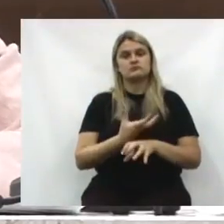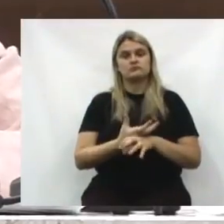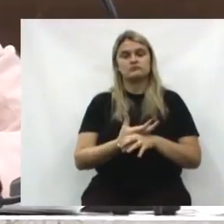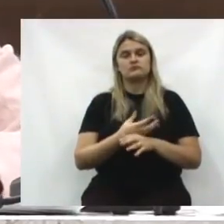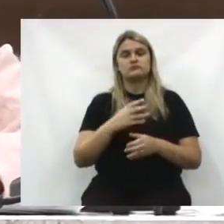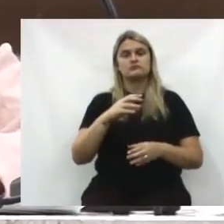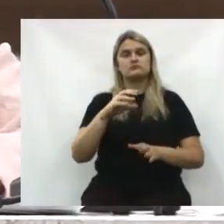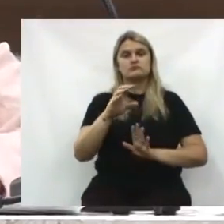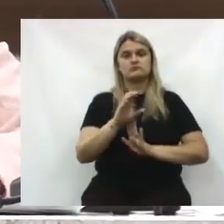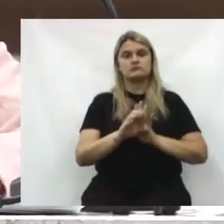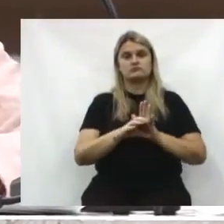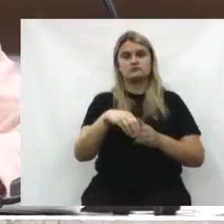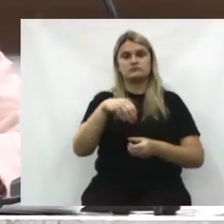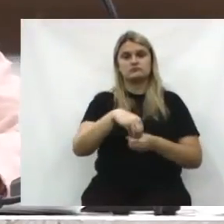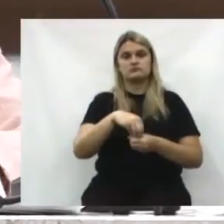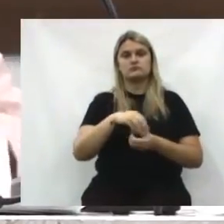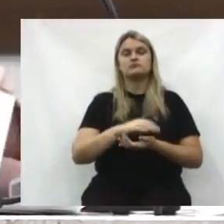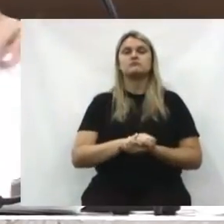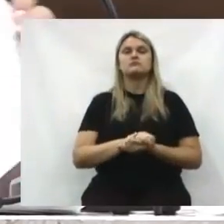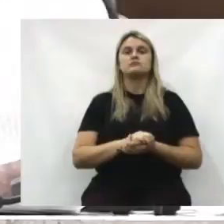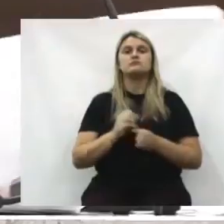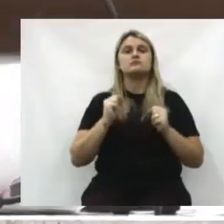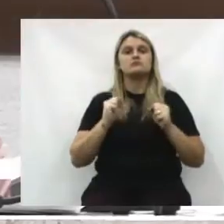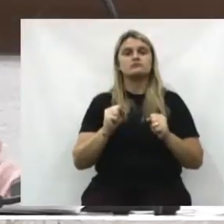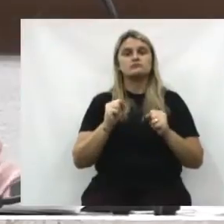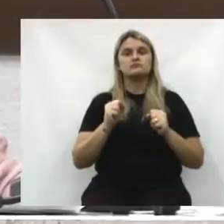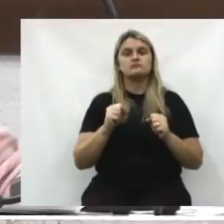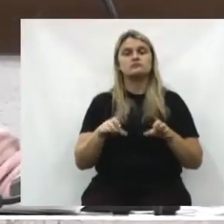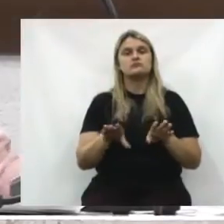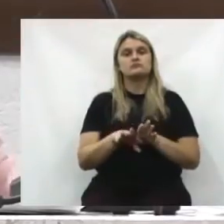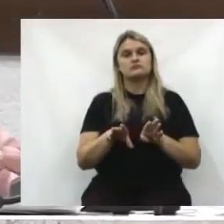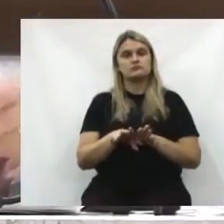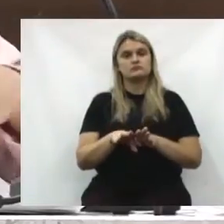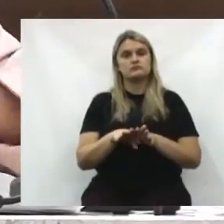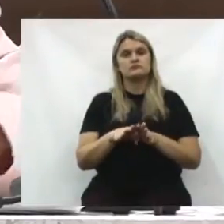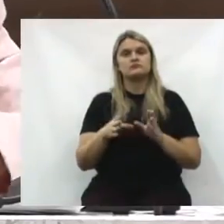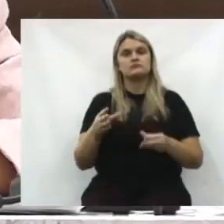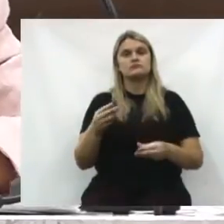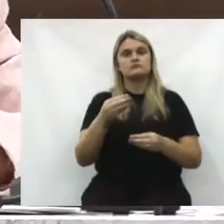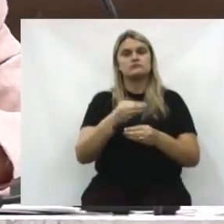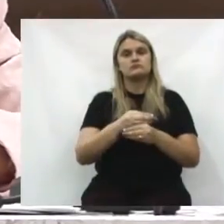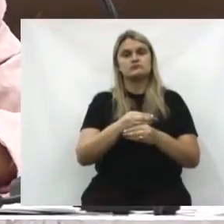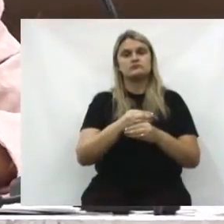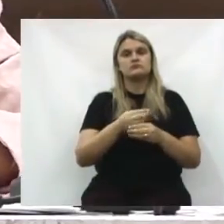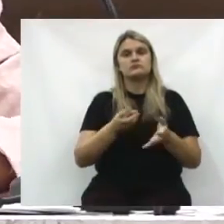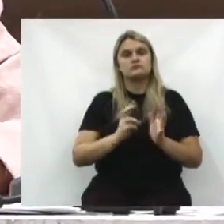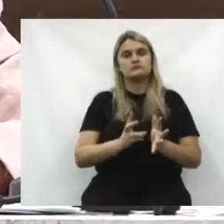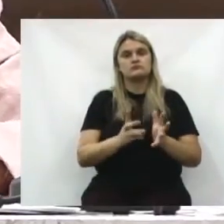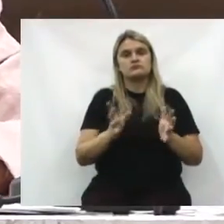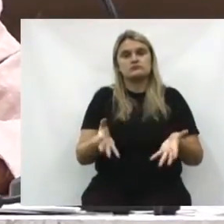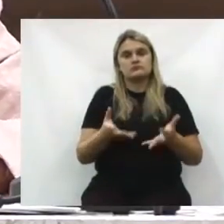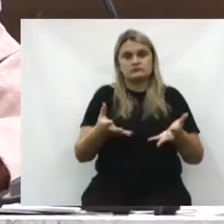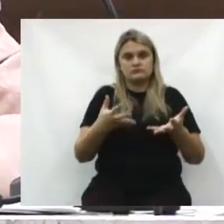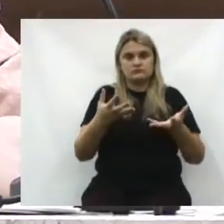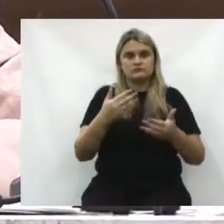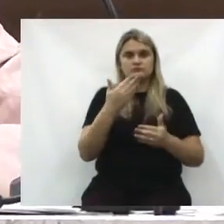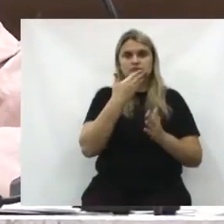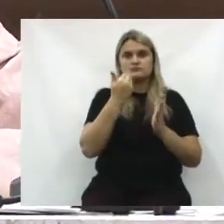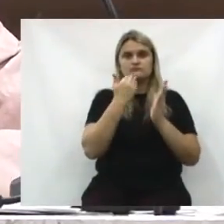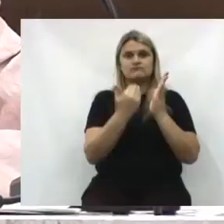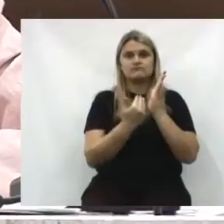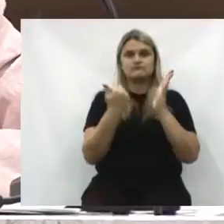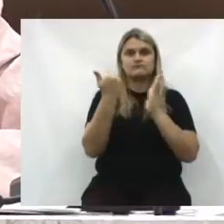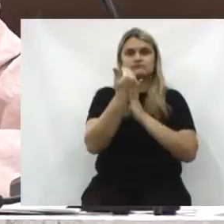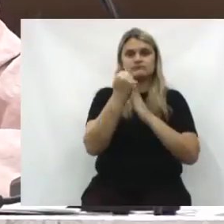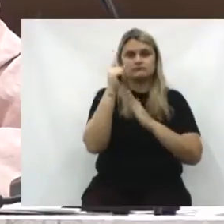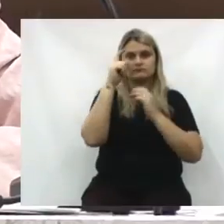aprendizagem em disciplinas curriculares, podendo servir como elemento